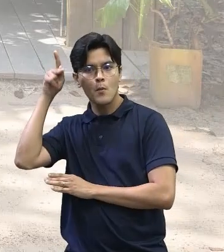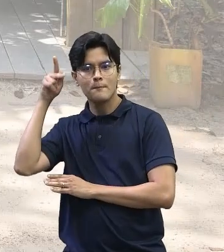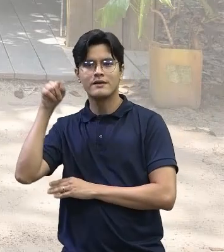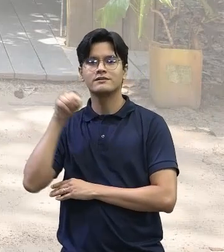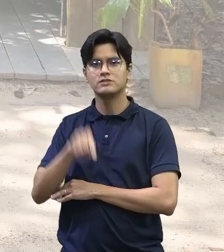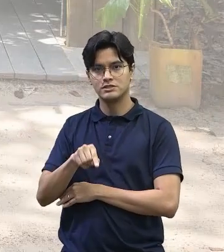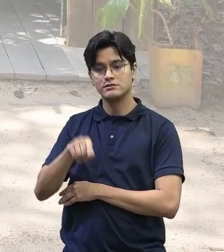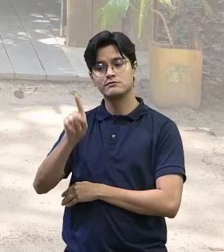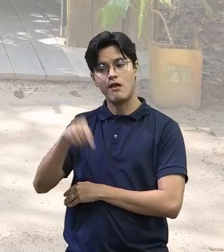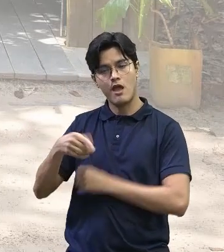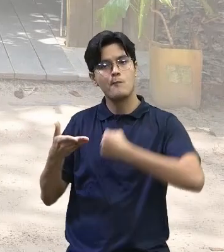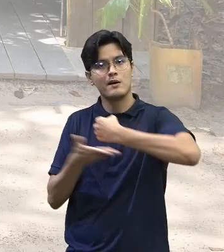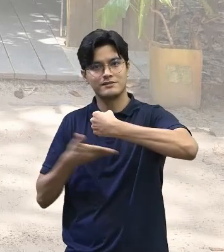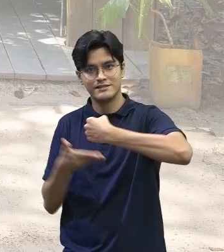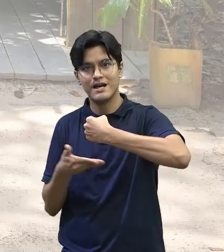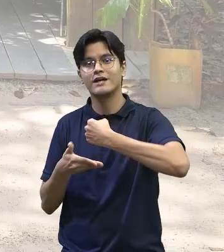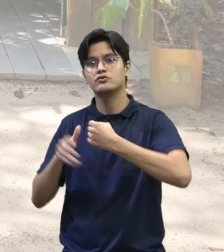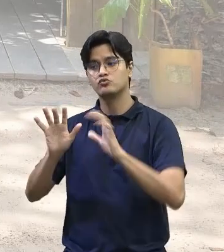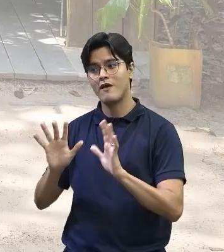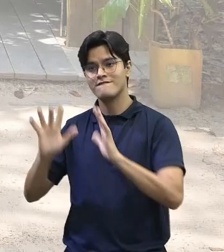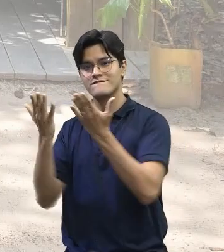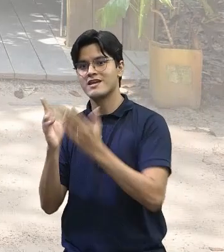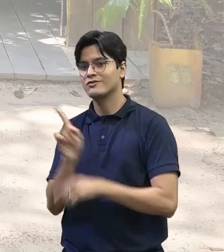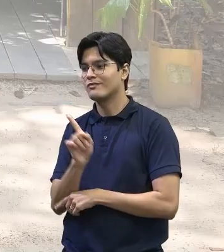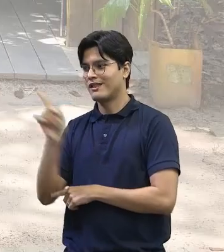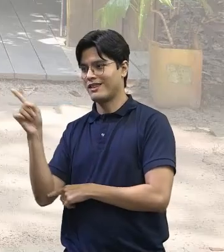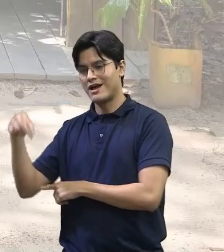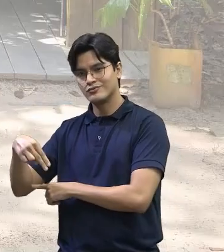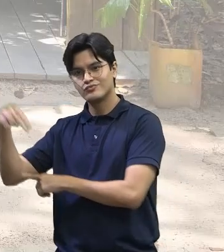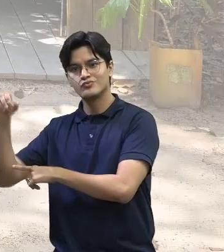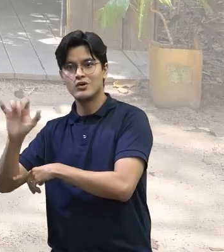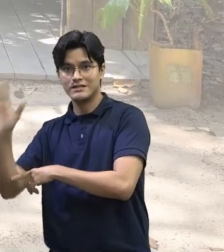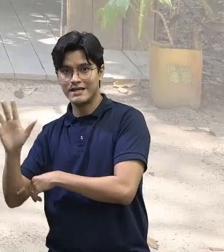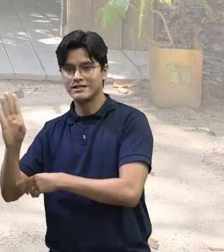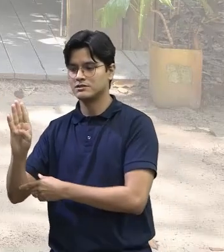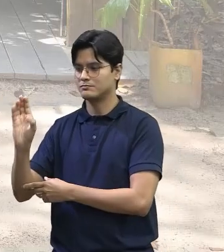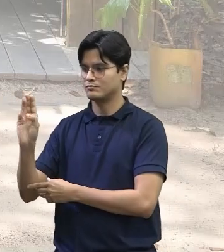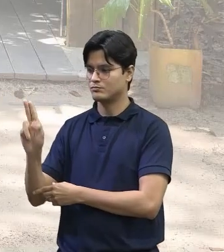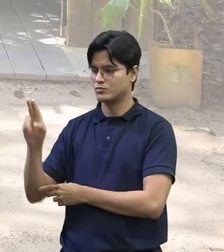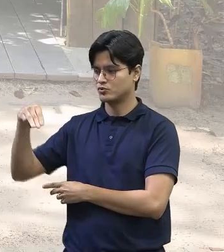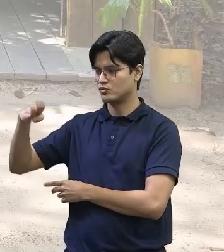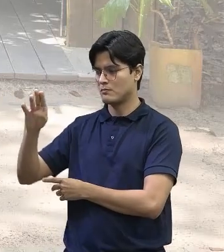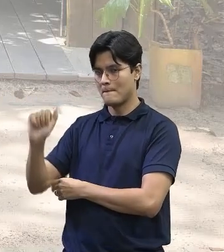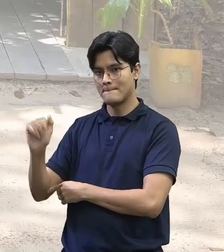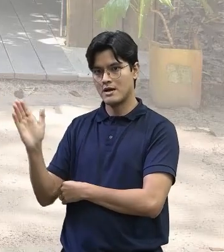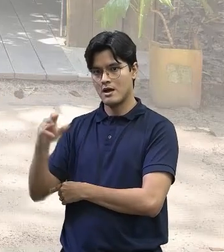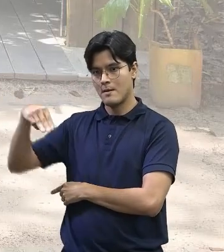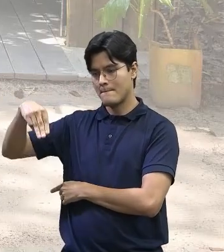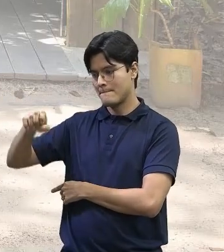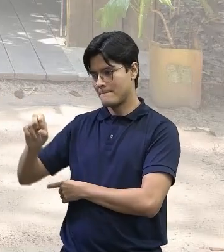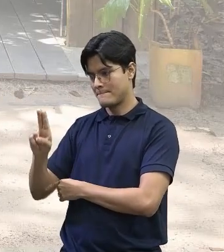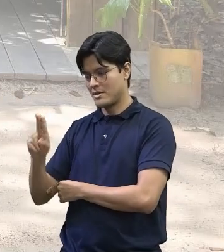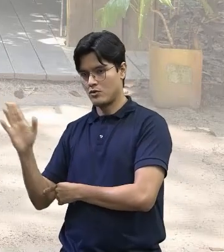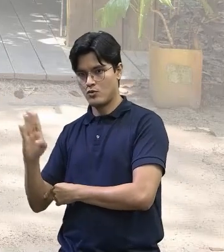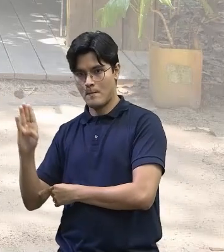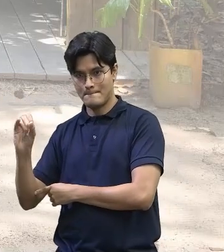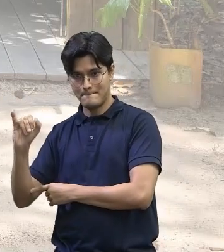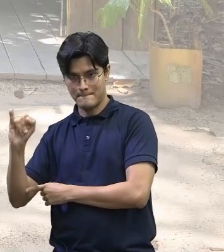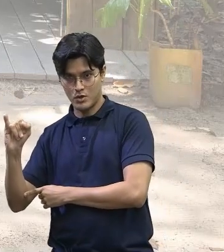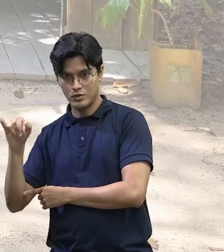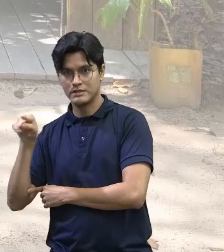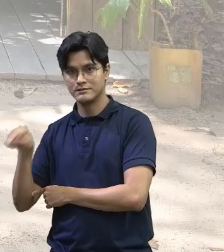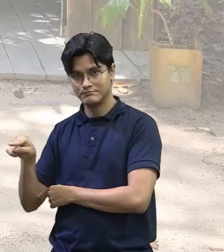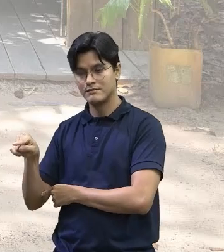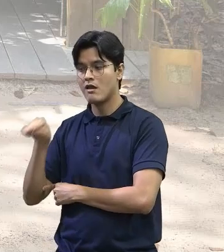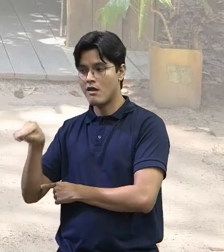para a região amazônica, que entrou em contato com a cultura local e formou o que a gente conhece como o Boi-Bumbá. Então, gente,